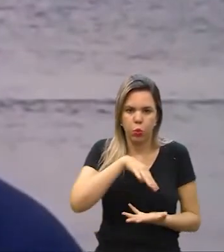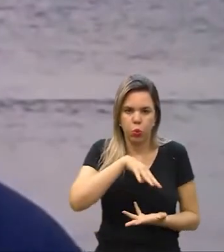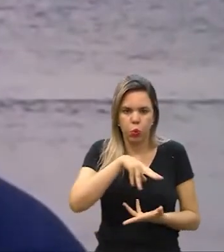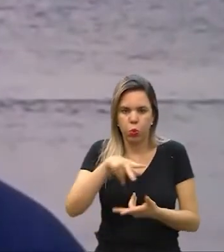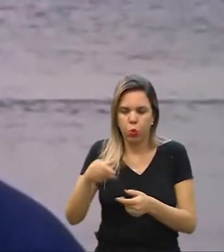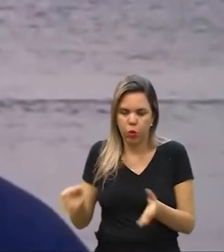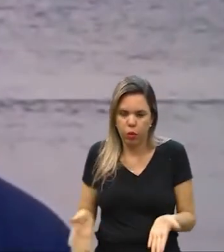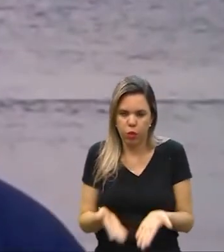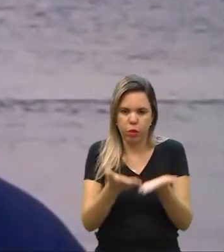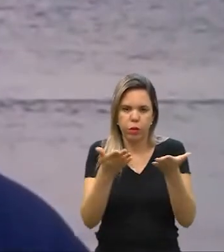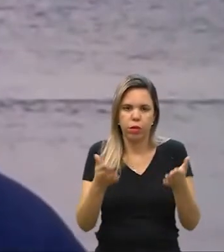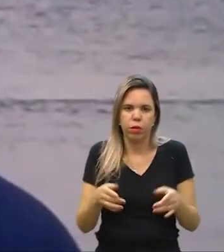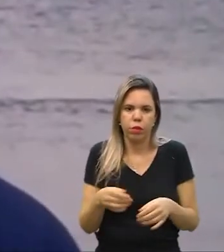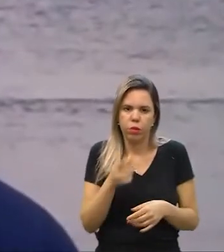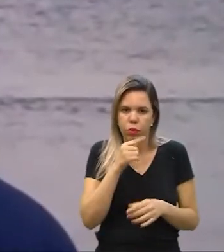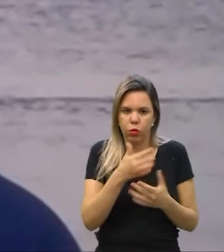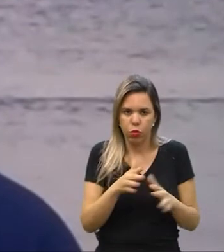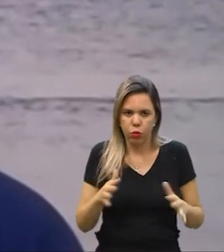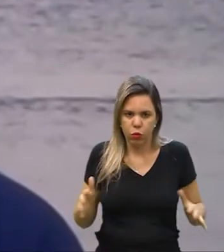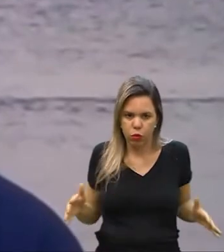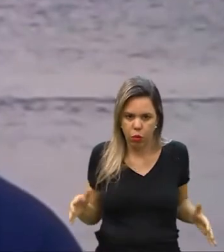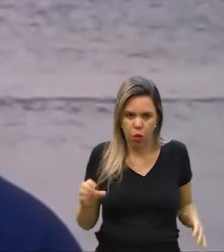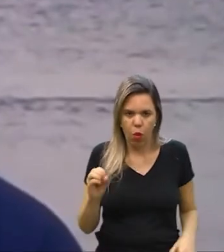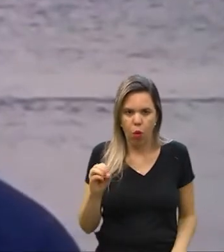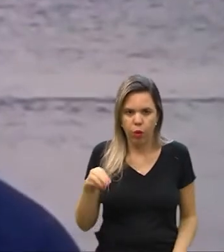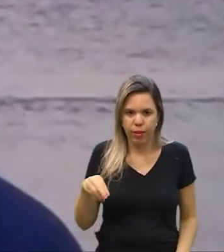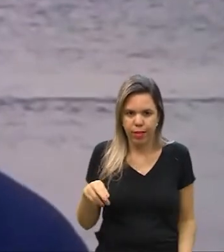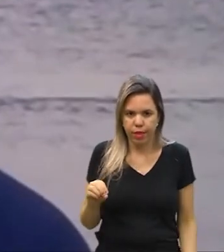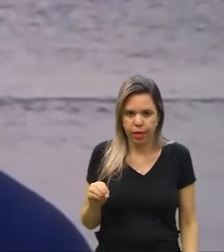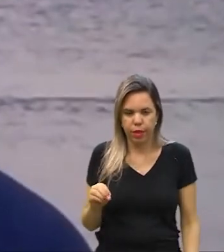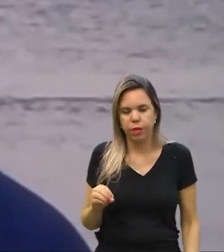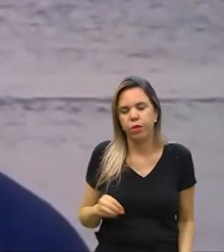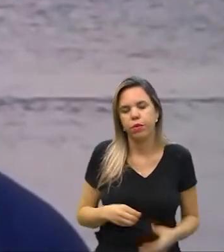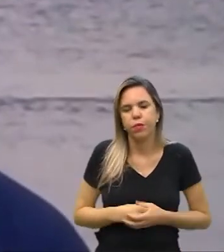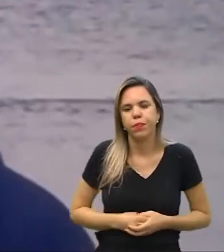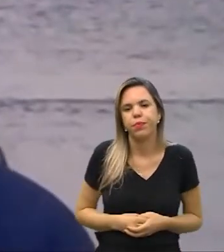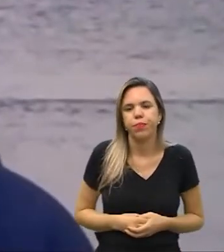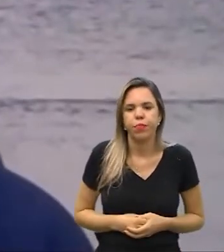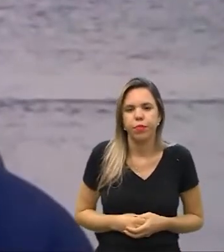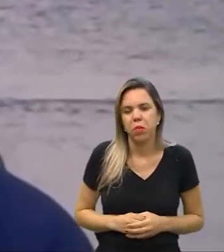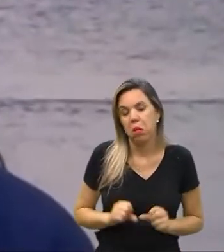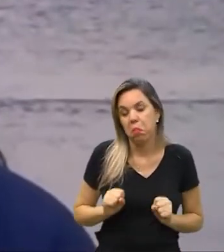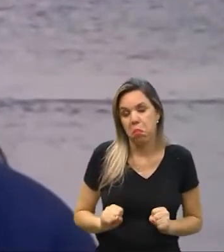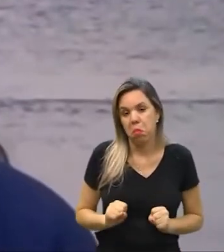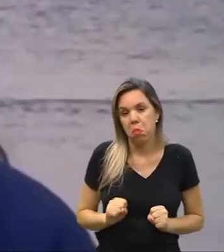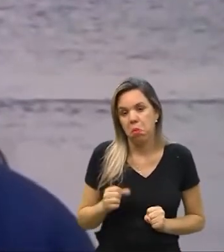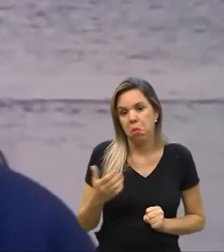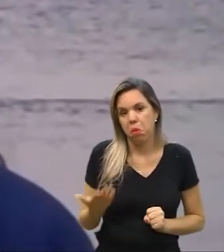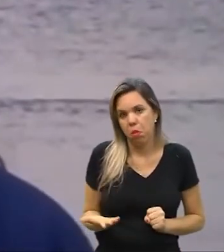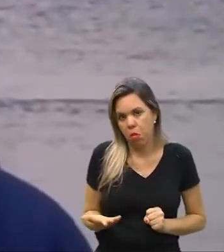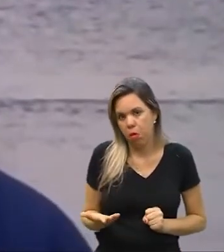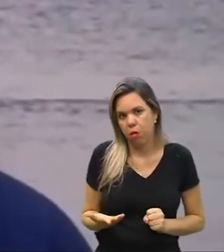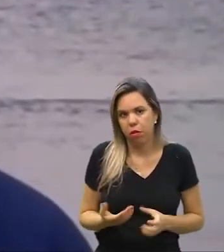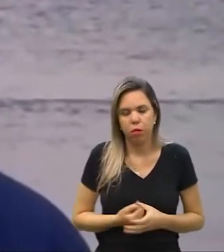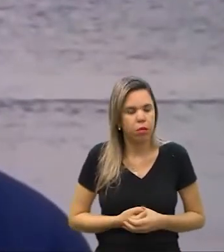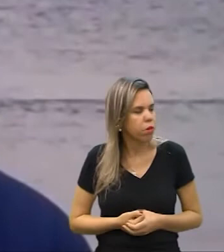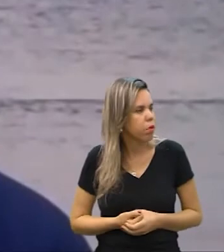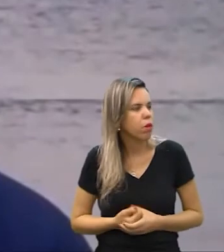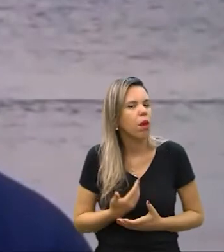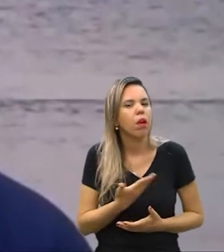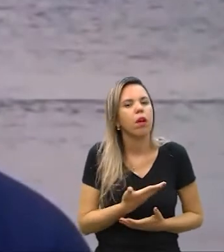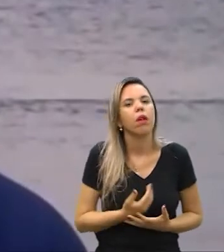também influenciam nas águas do oceano e tudo. E pode ser, ainda também,